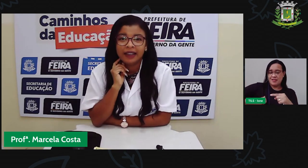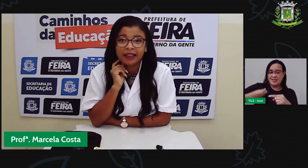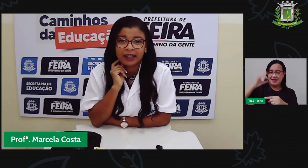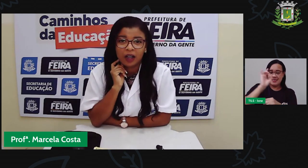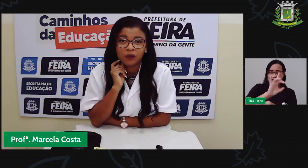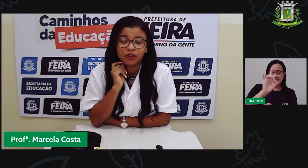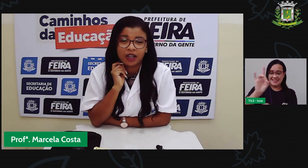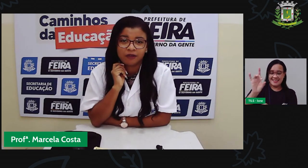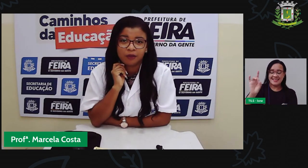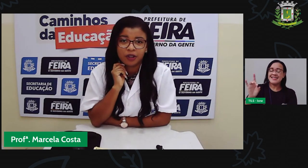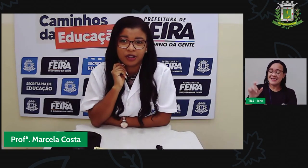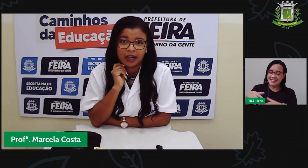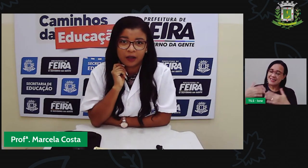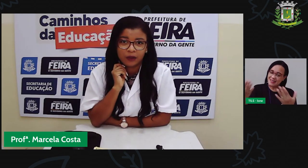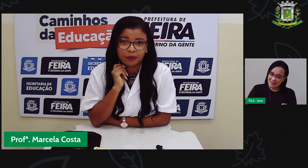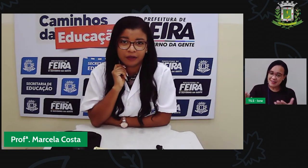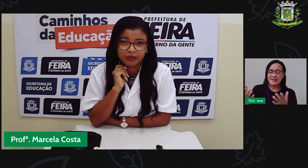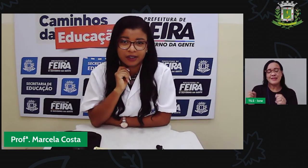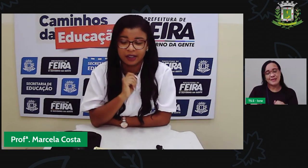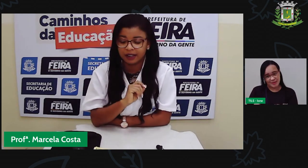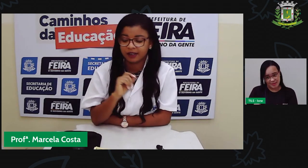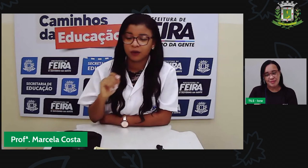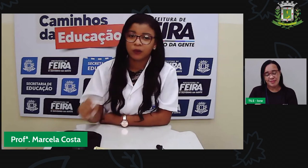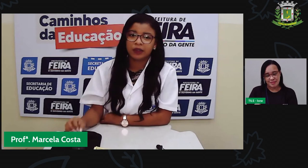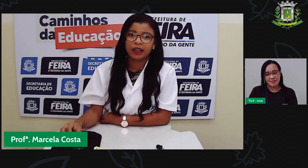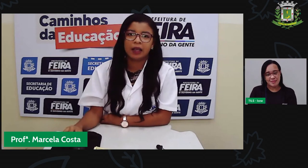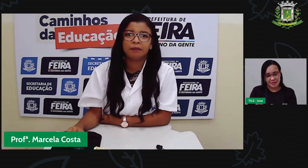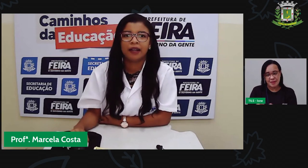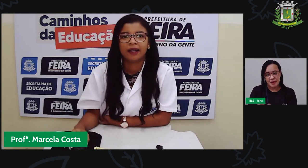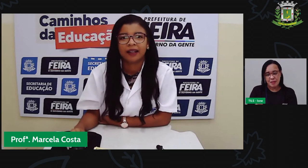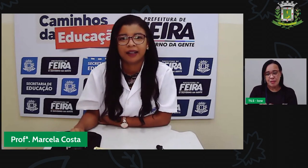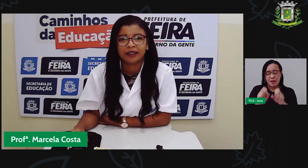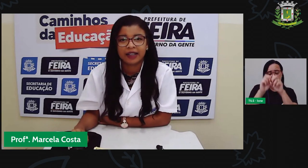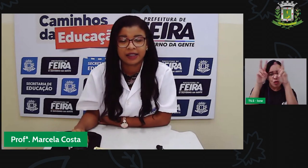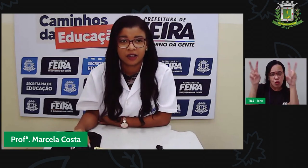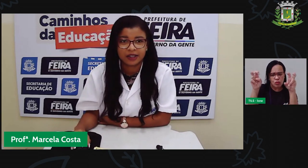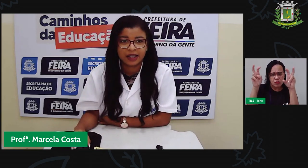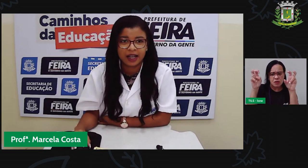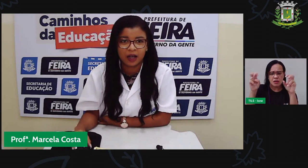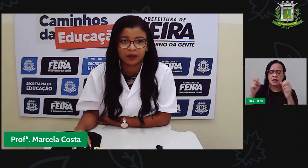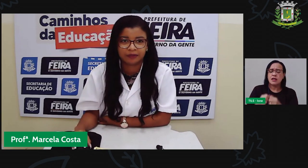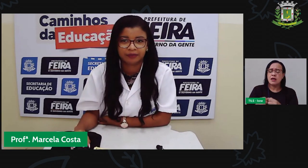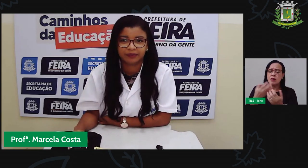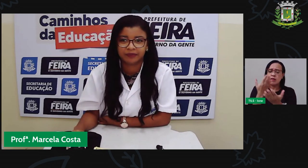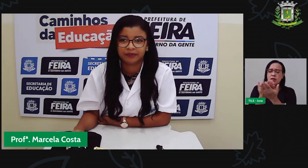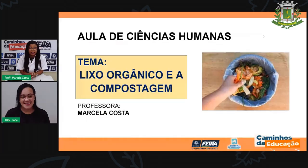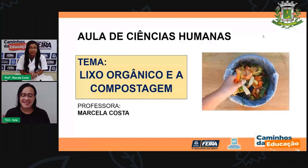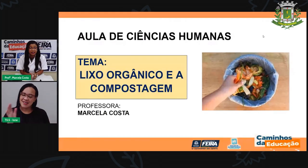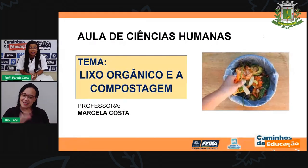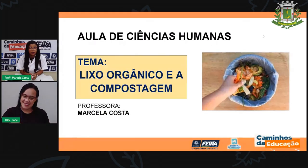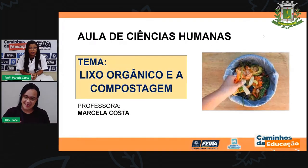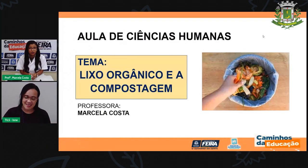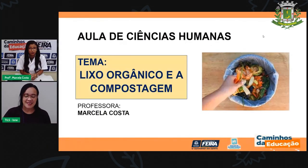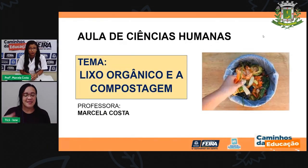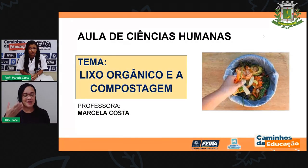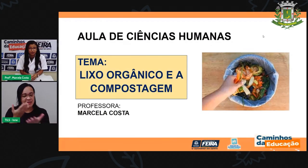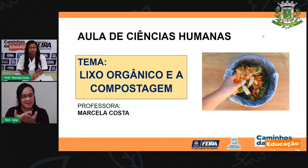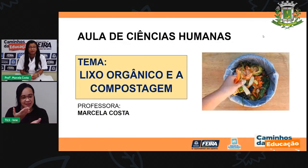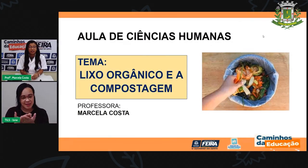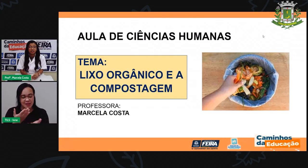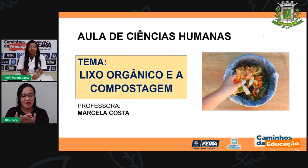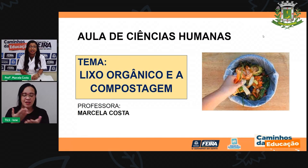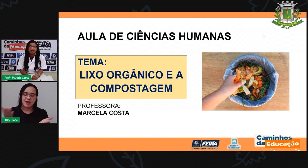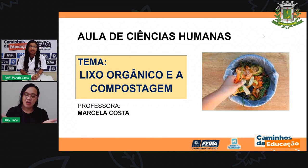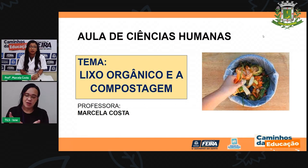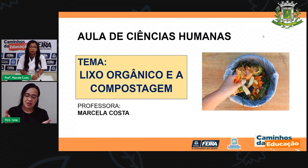Então, já vou mostrar agora para vocês o tema dessa nossa aula. Nessa aula de hoje,